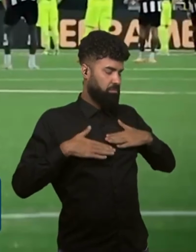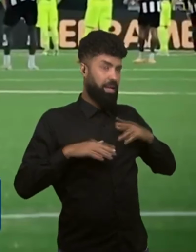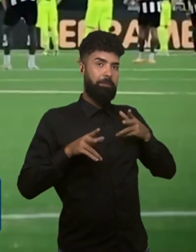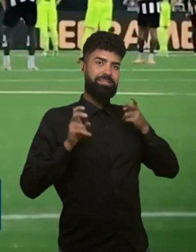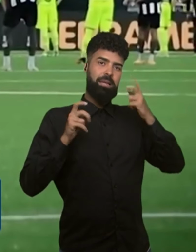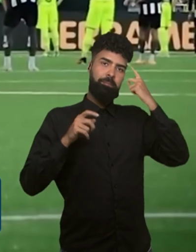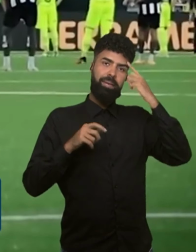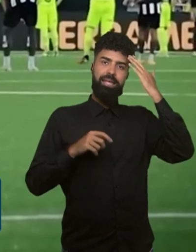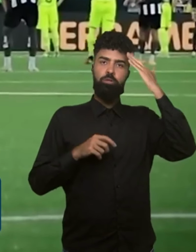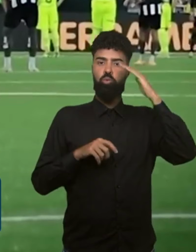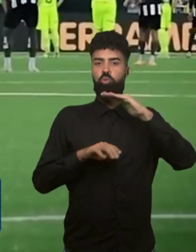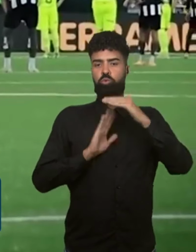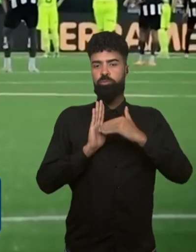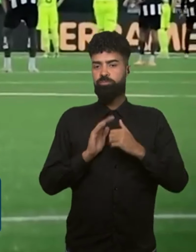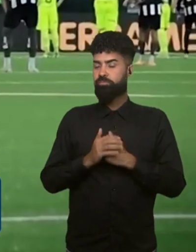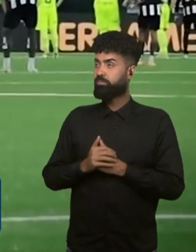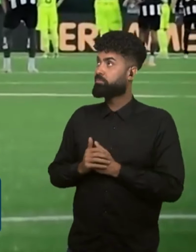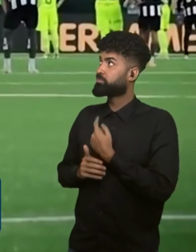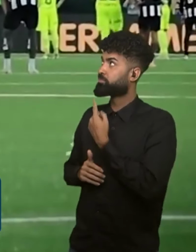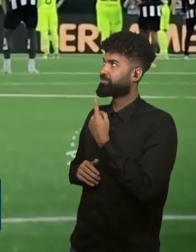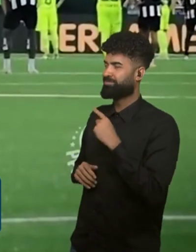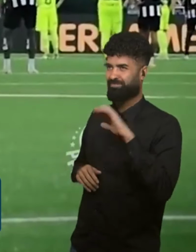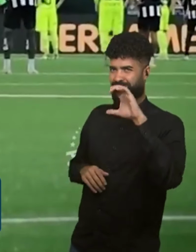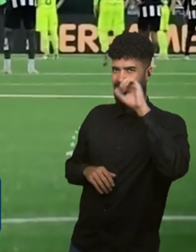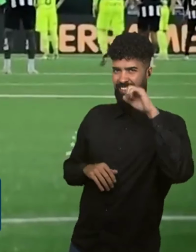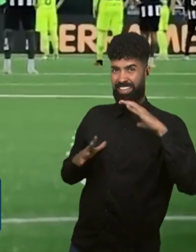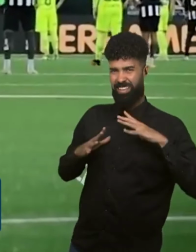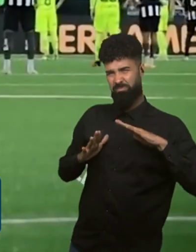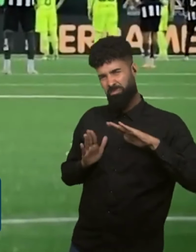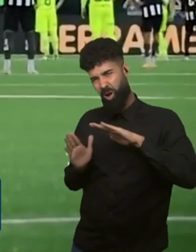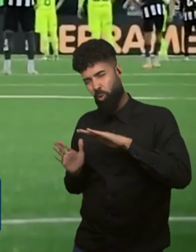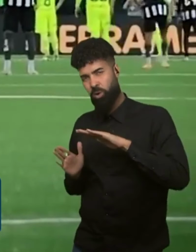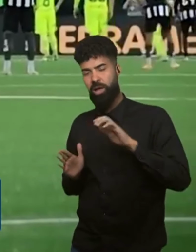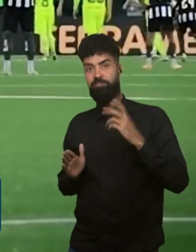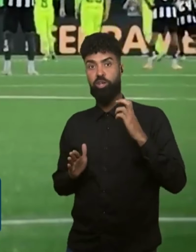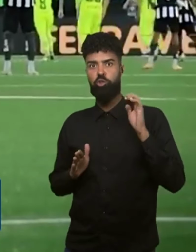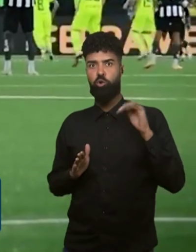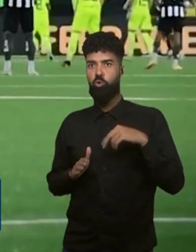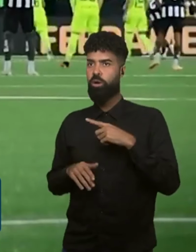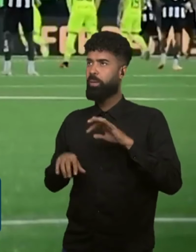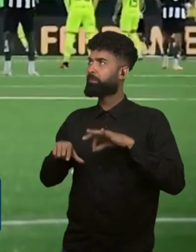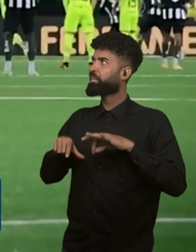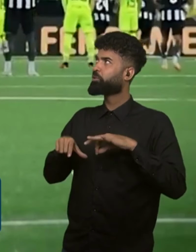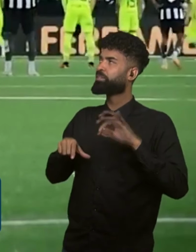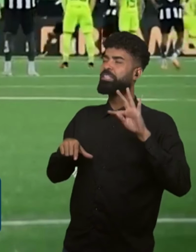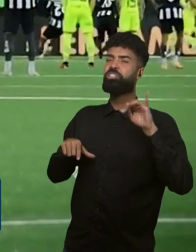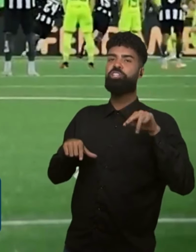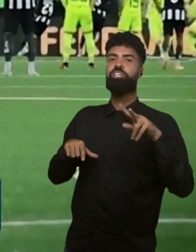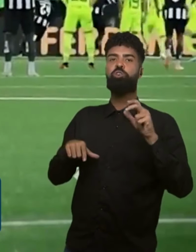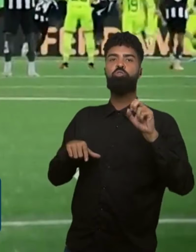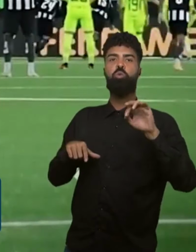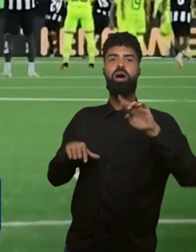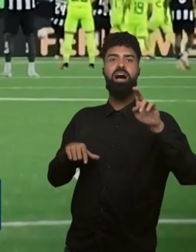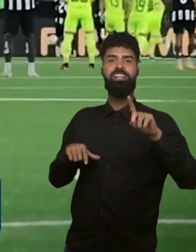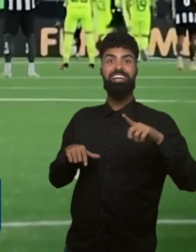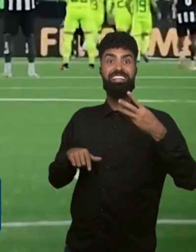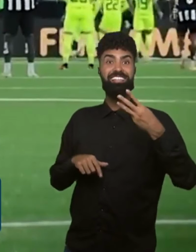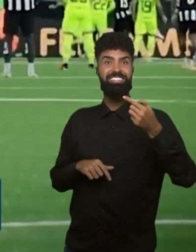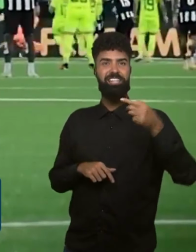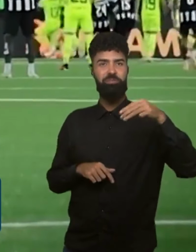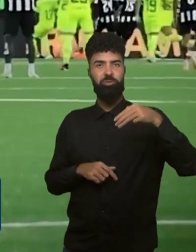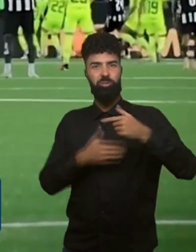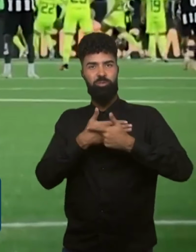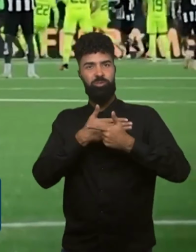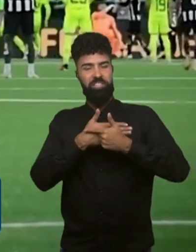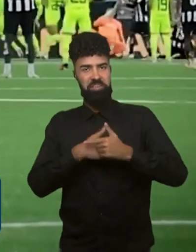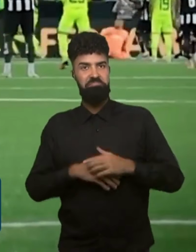lances mais emblemáticos do título foi a defesa do goleiro Everton no pênalti de Tiquinho Soares aos 37 minutos da etapa